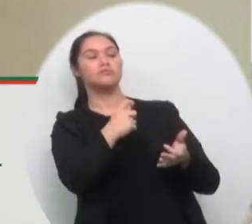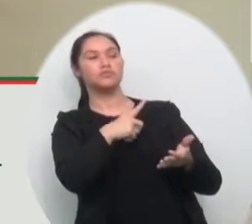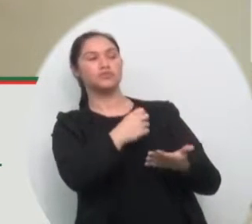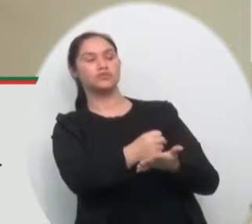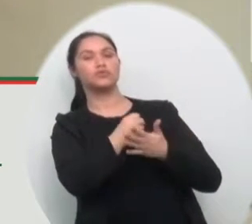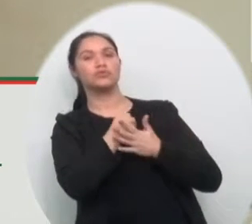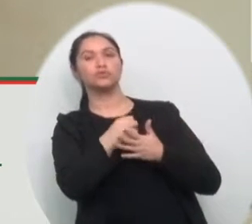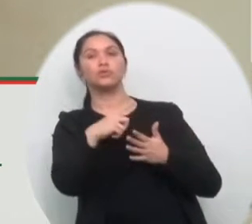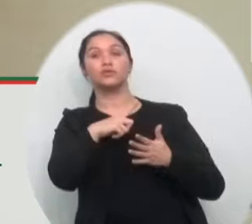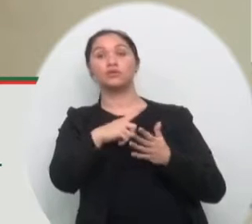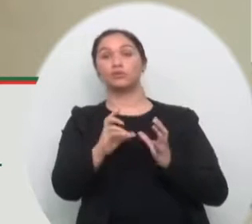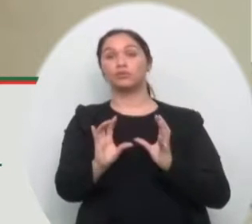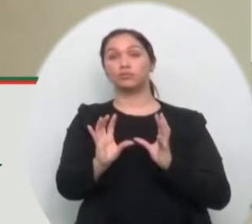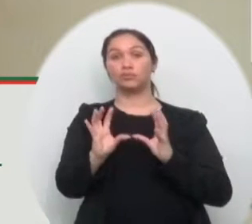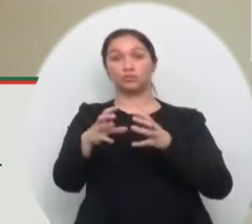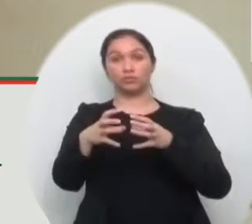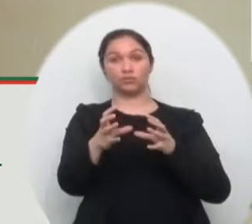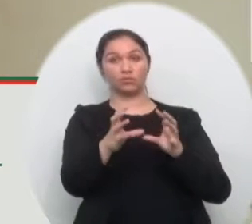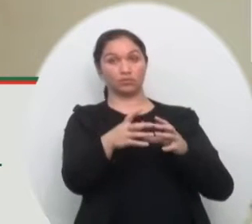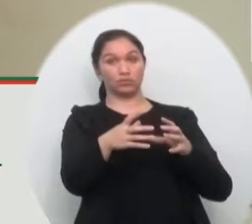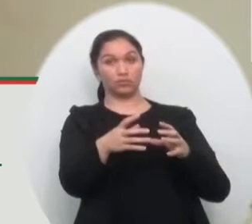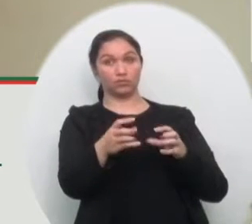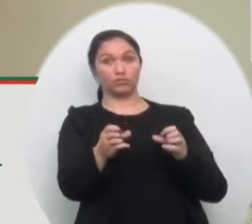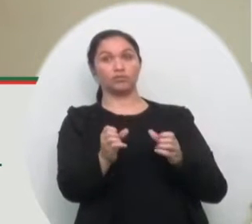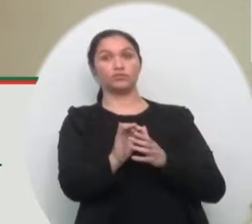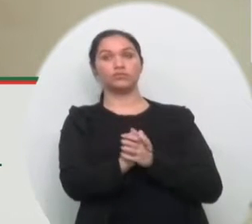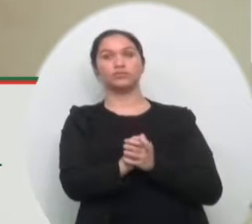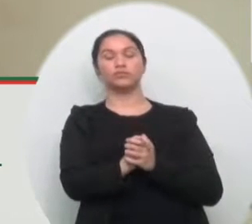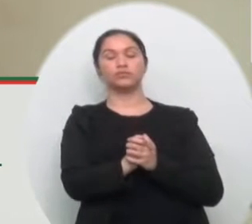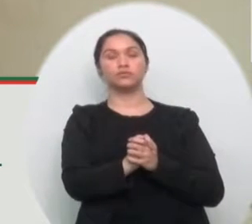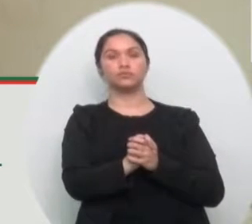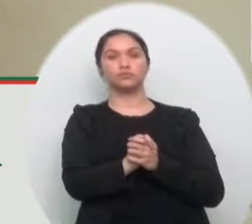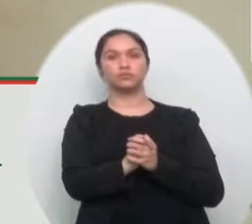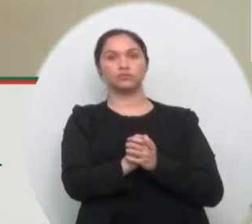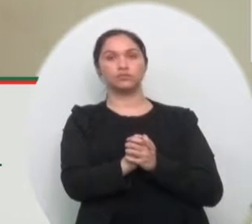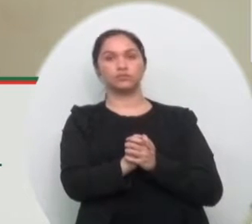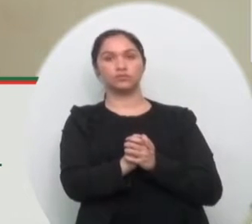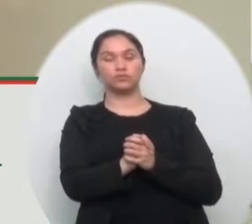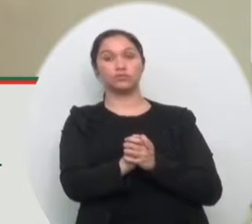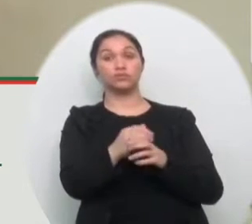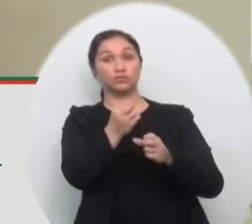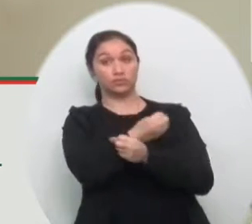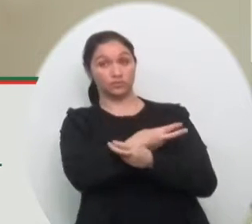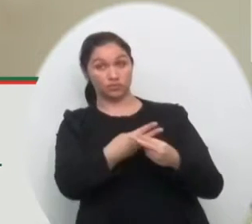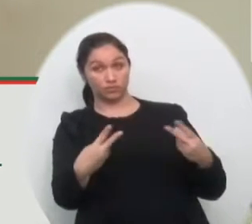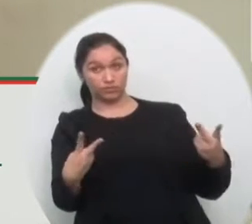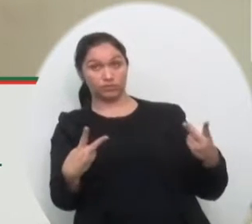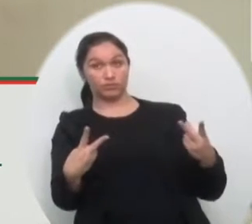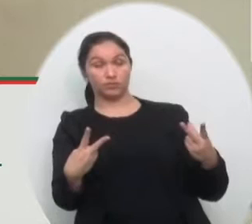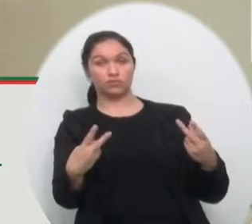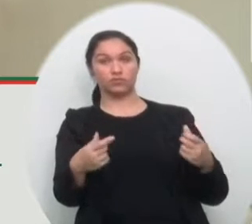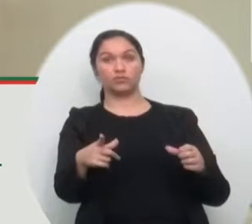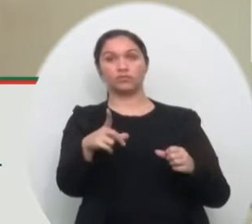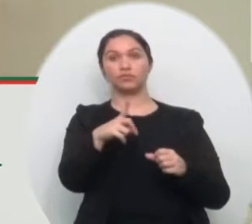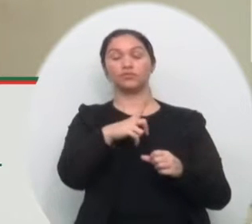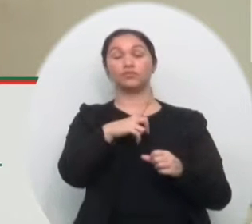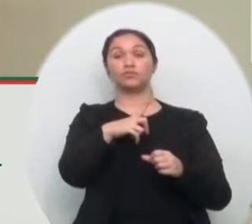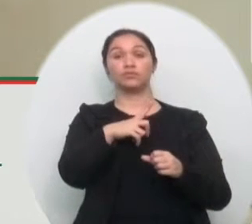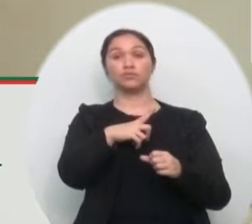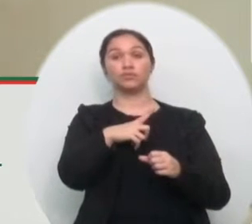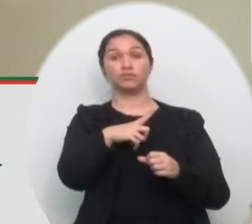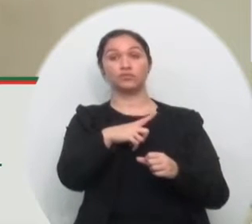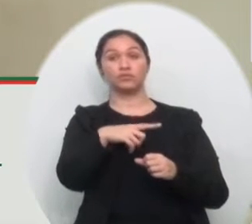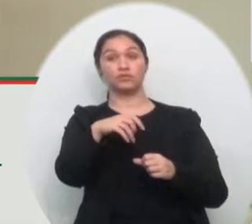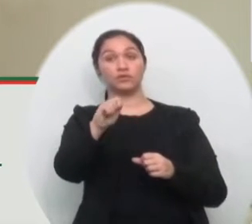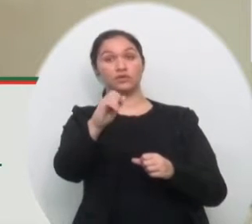várias instituições, várias entidades, né? Não é só uma simples entidade, são várias entidades, né? É o Centro de Valorização à Vida, a SIC,